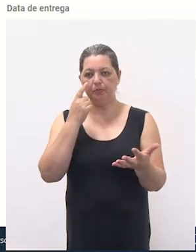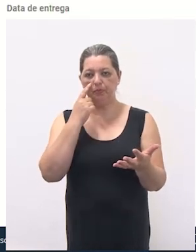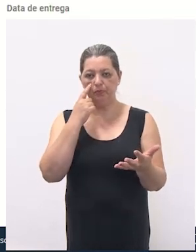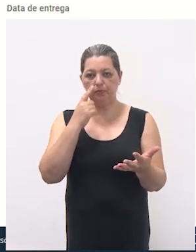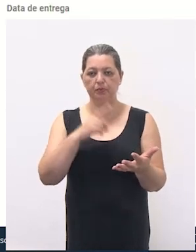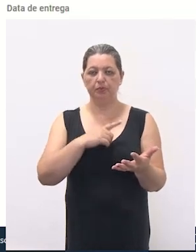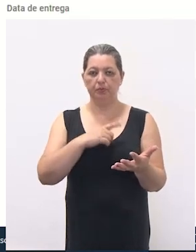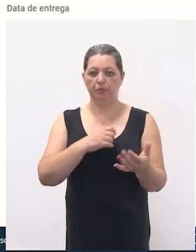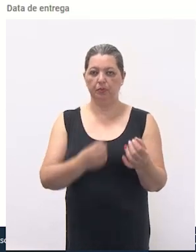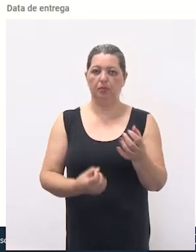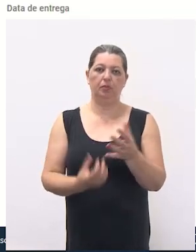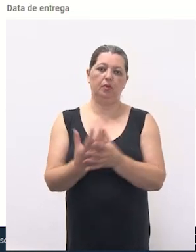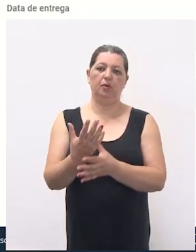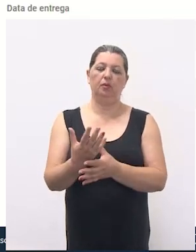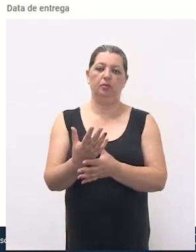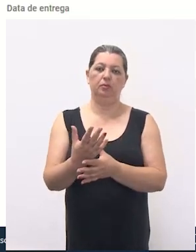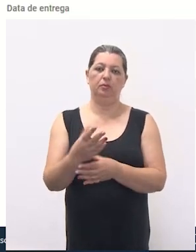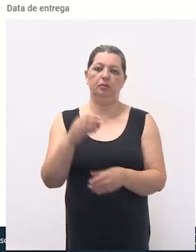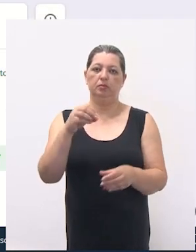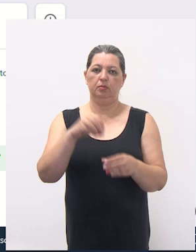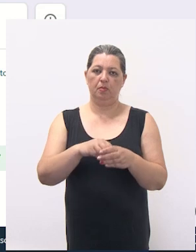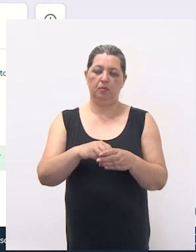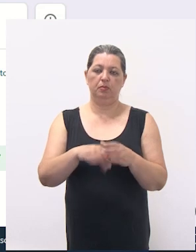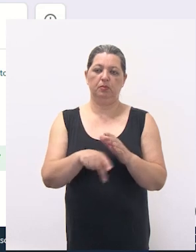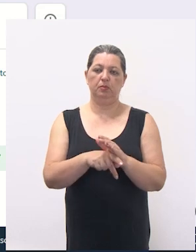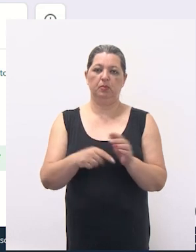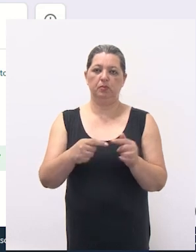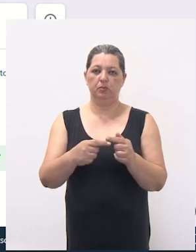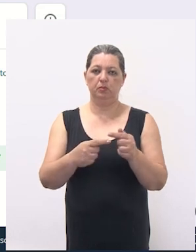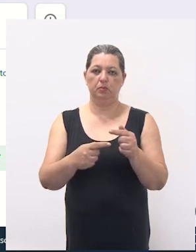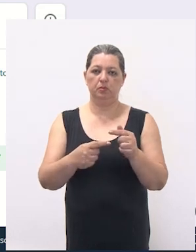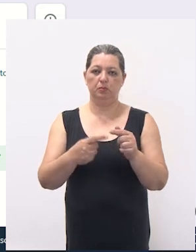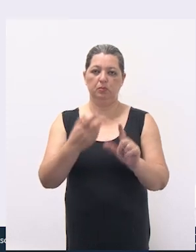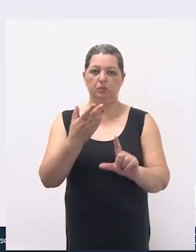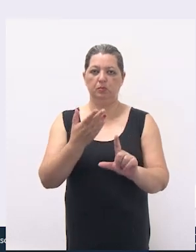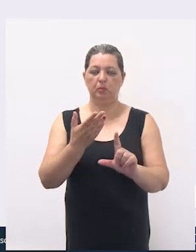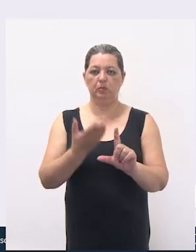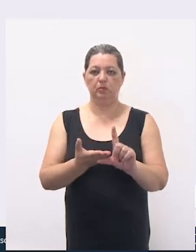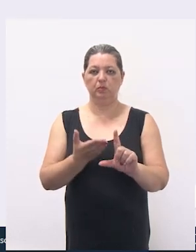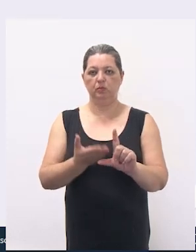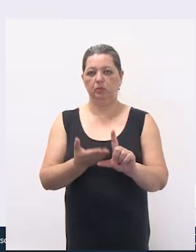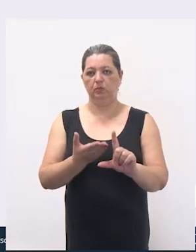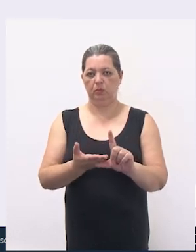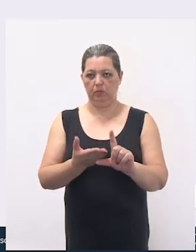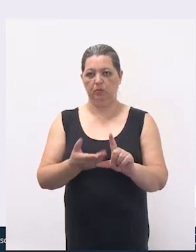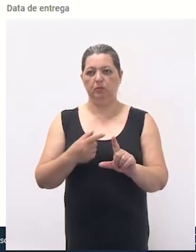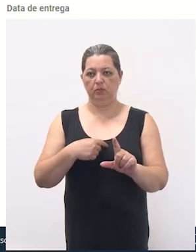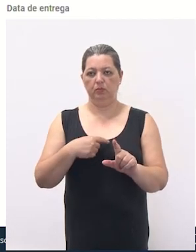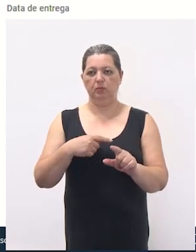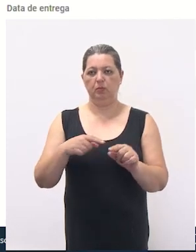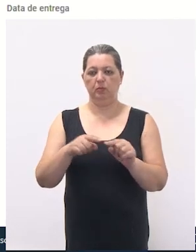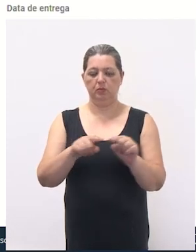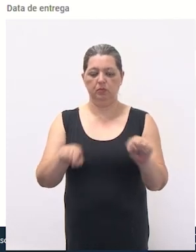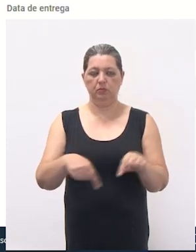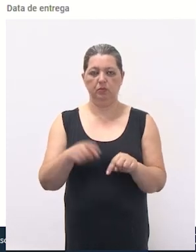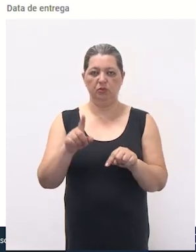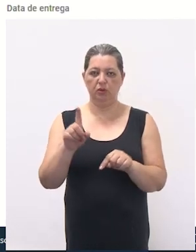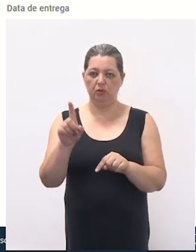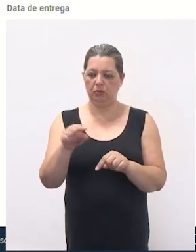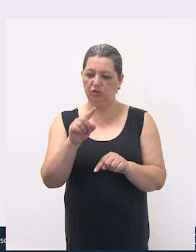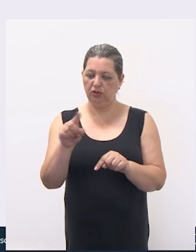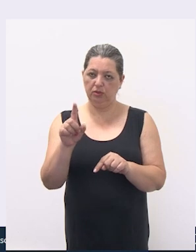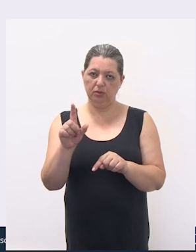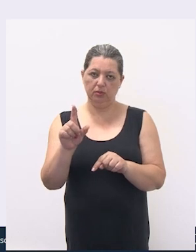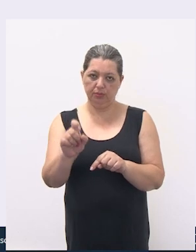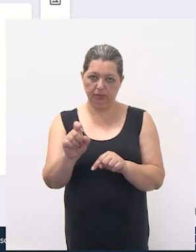está criando dentro do Google Sala de Aula, você pode simplesmente apertar no xizinho, ela vai fechar. Você não perdeu,